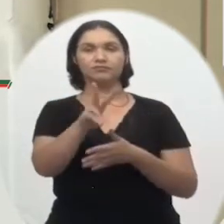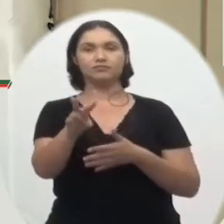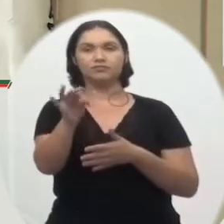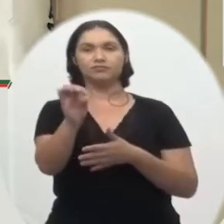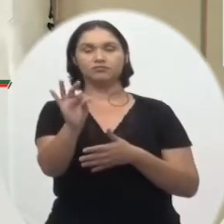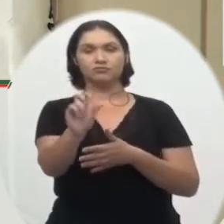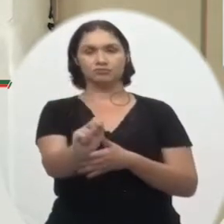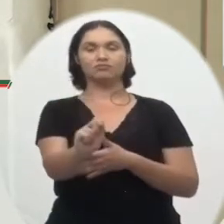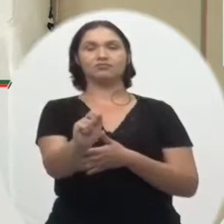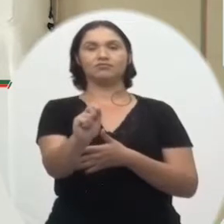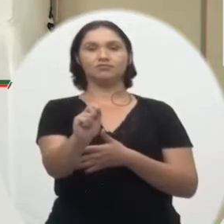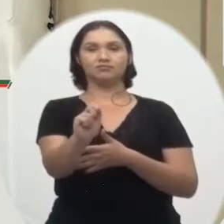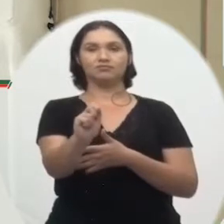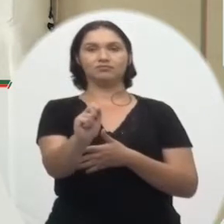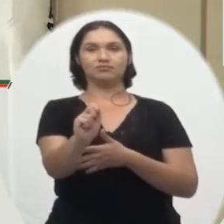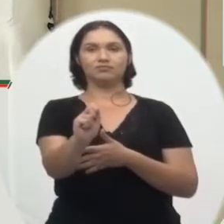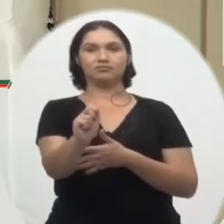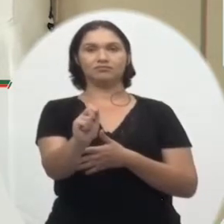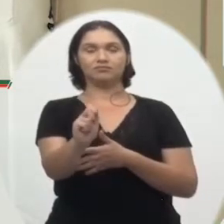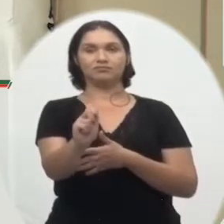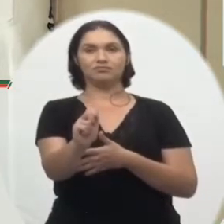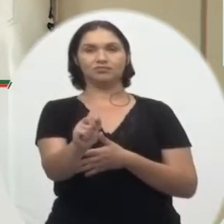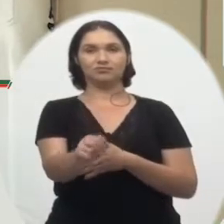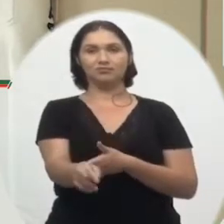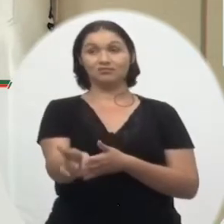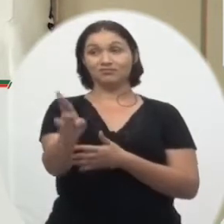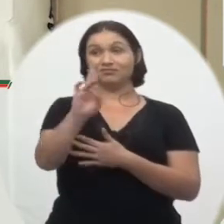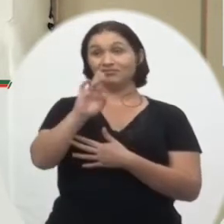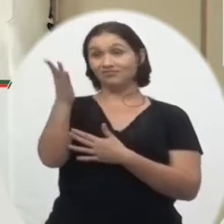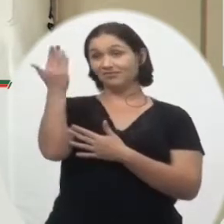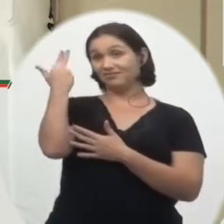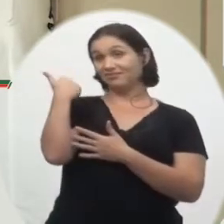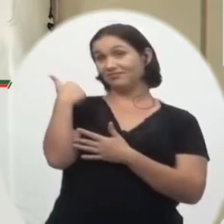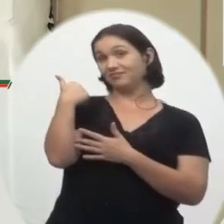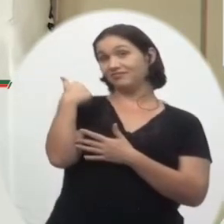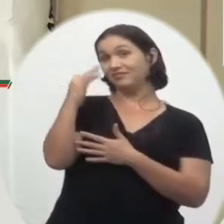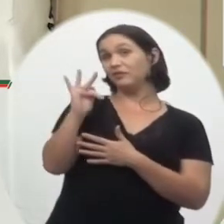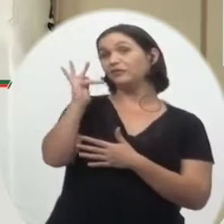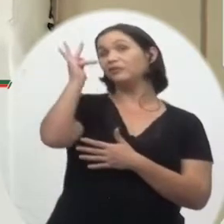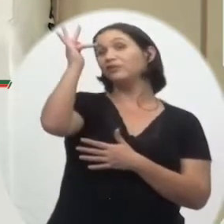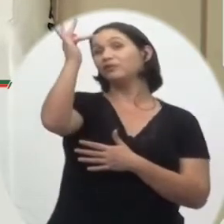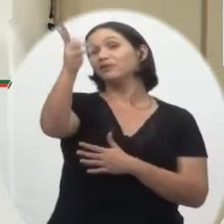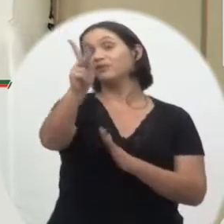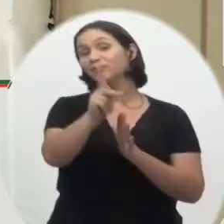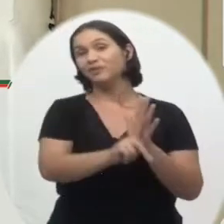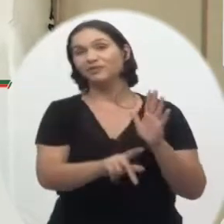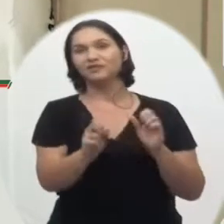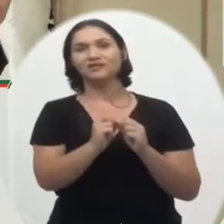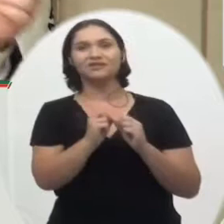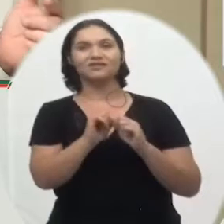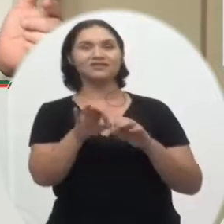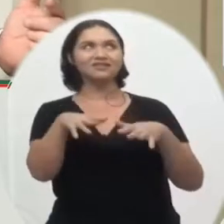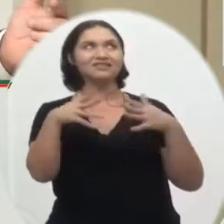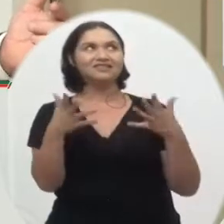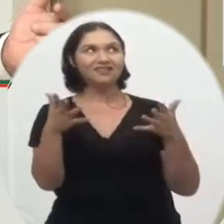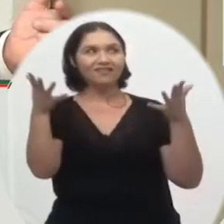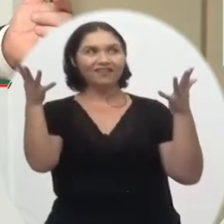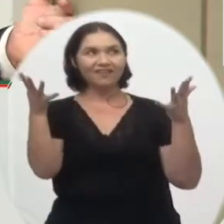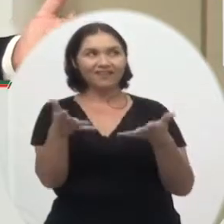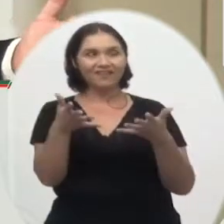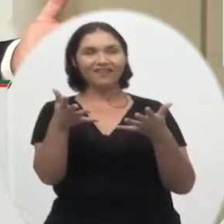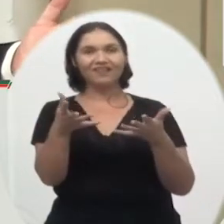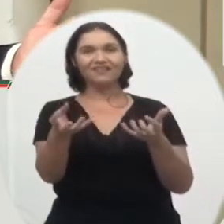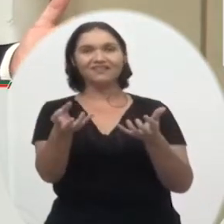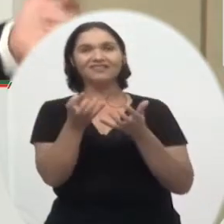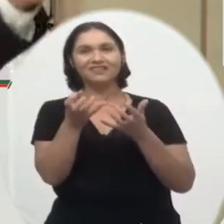então, aquela resposta que veio para mim naquela vez, vê se no futuro, promete, vai ser feito. Tomara que agora ela venha, assim,